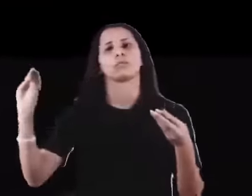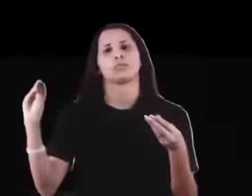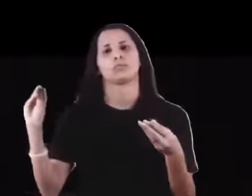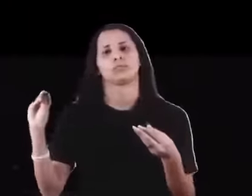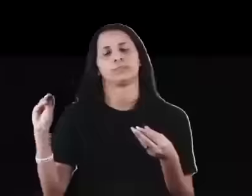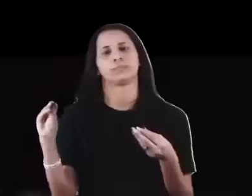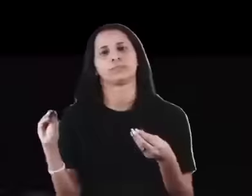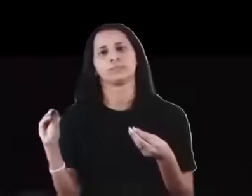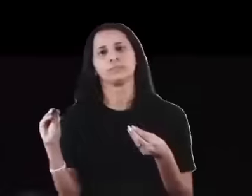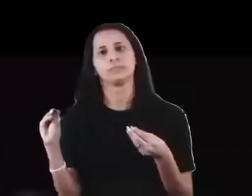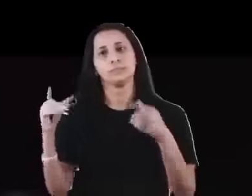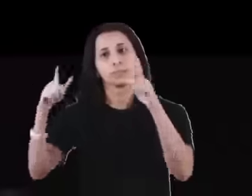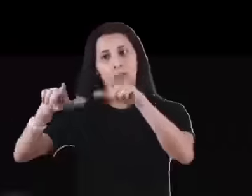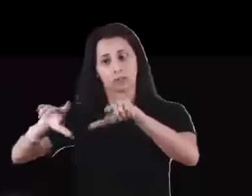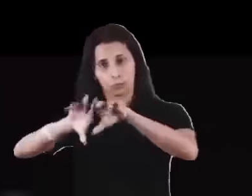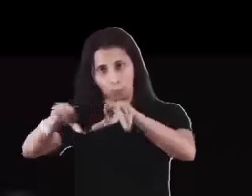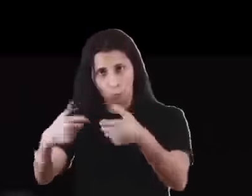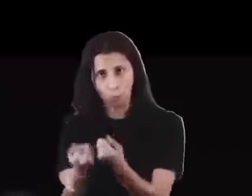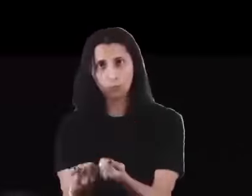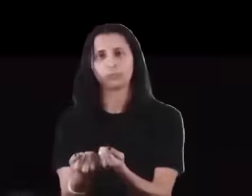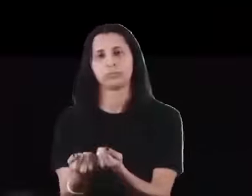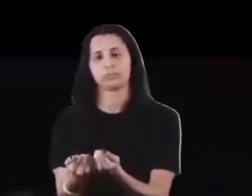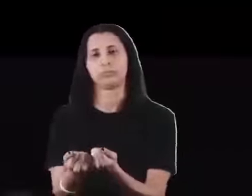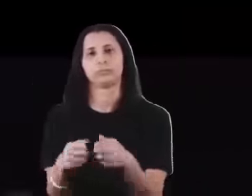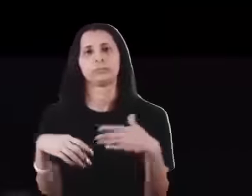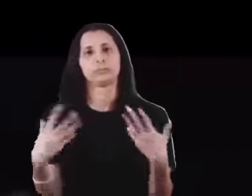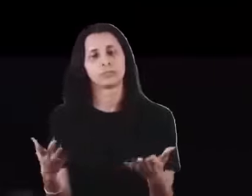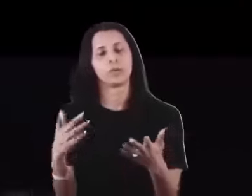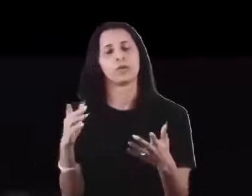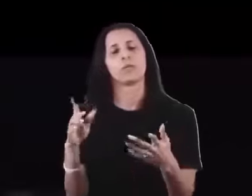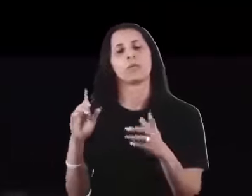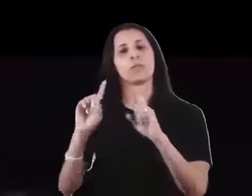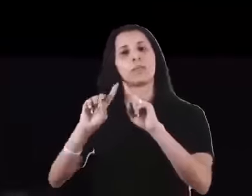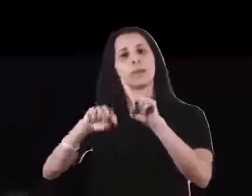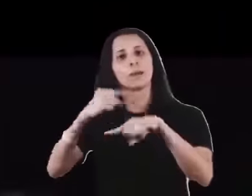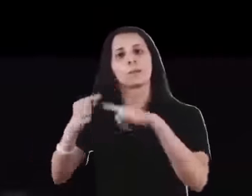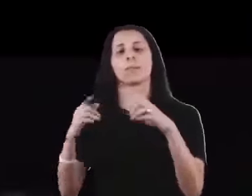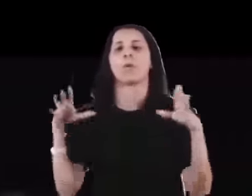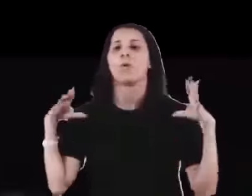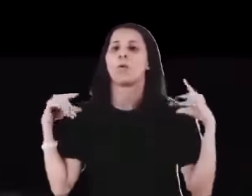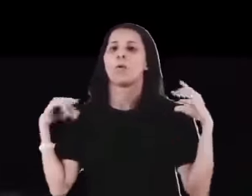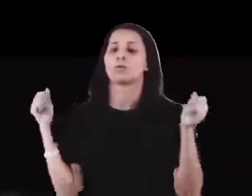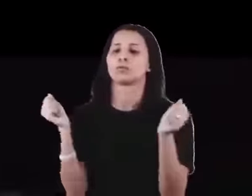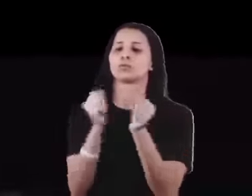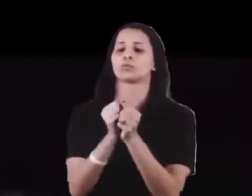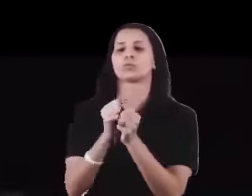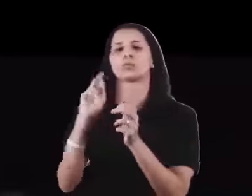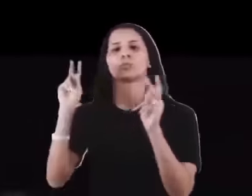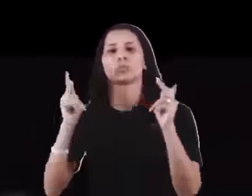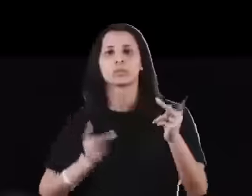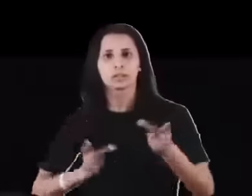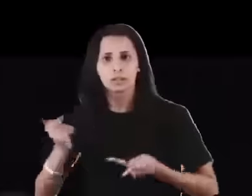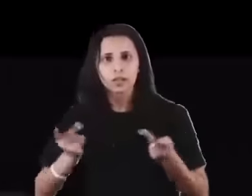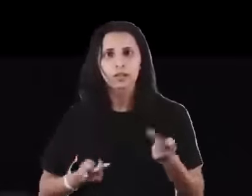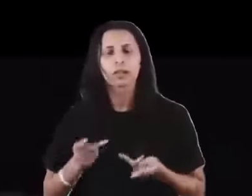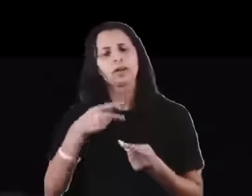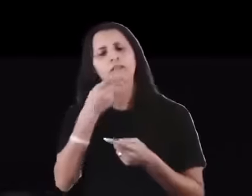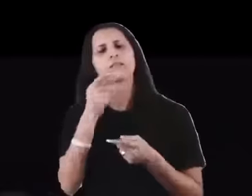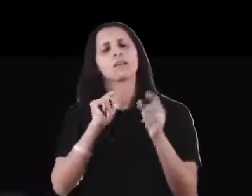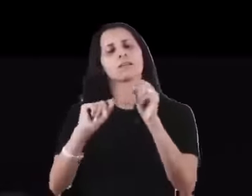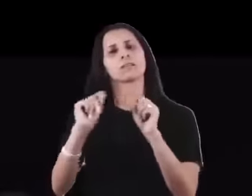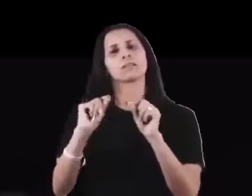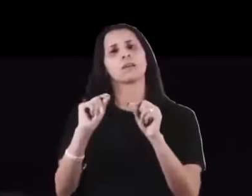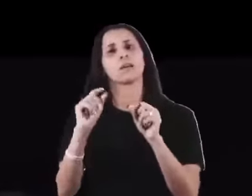e aí quando Agar foge para o deserto Um Anjo chega junto dela fala com ela e